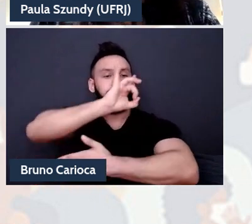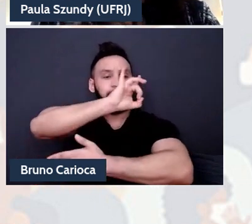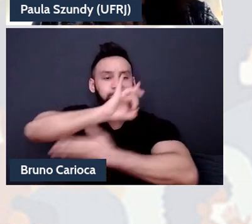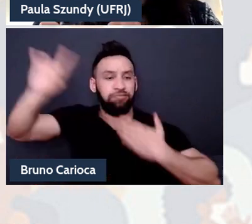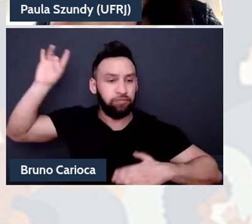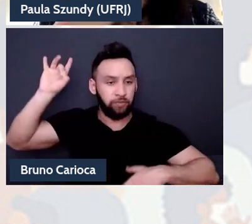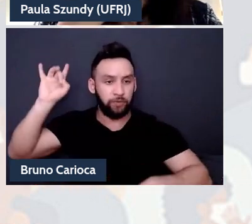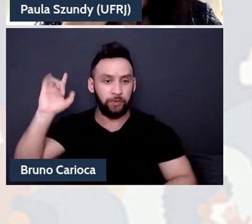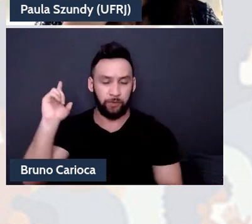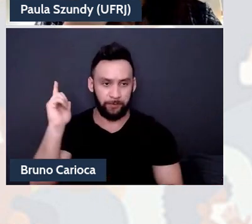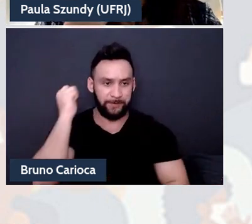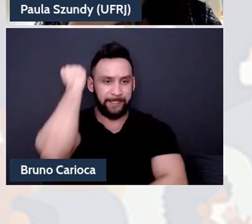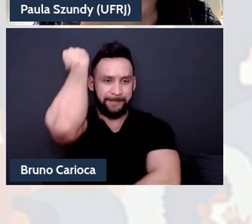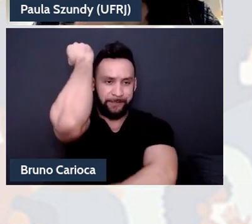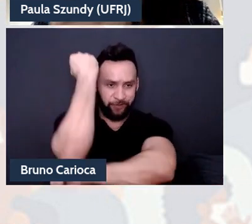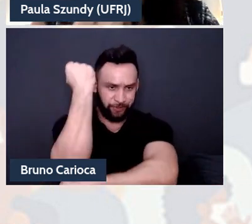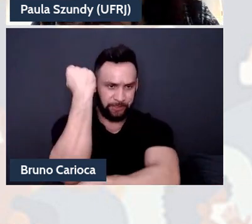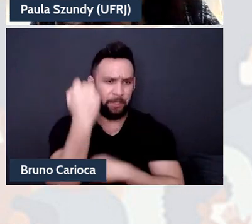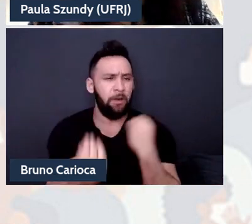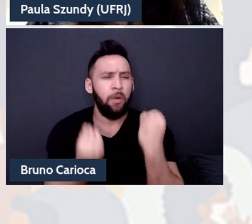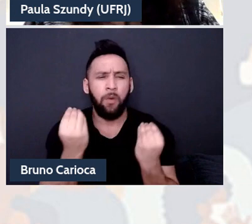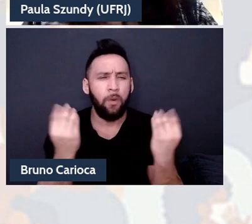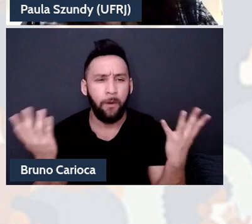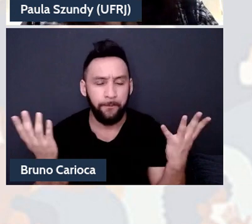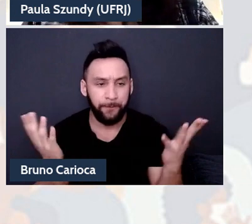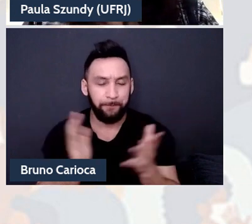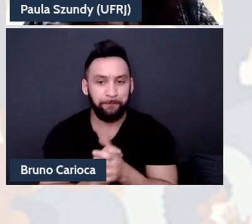resistências, né? Pensando que talvez, né,